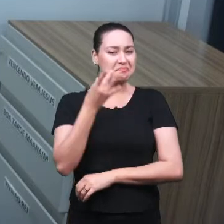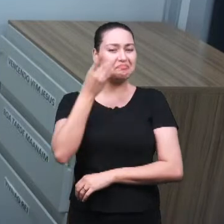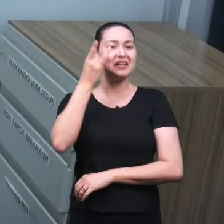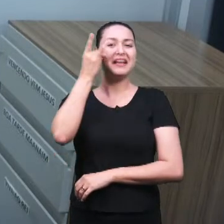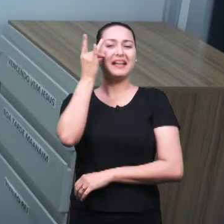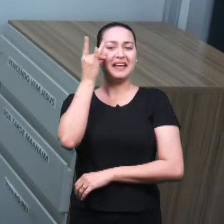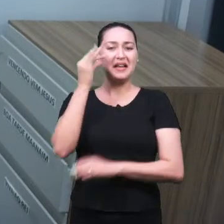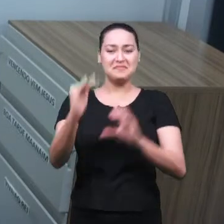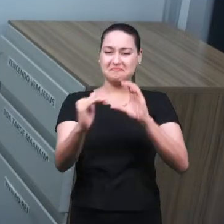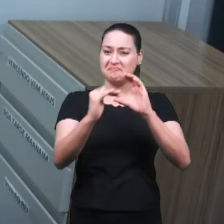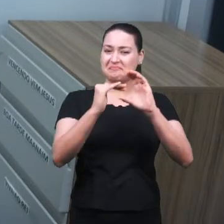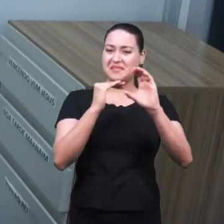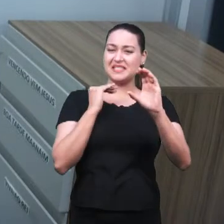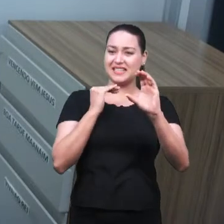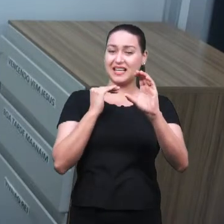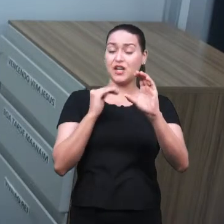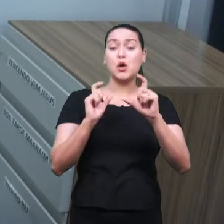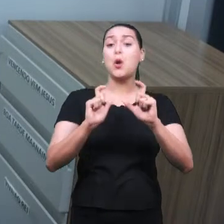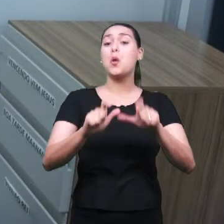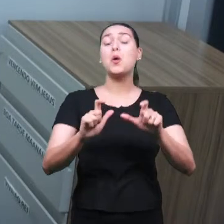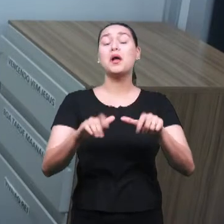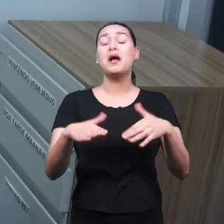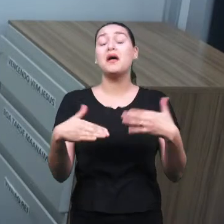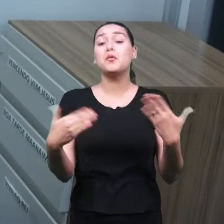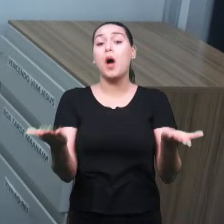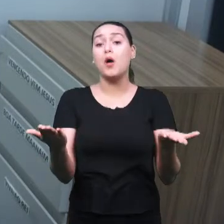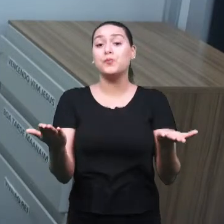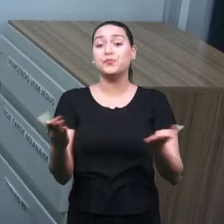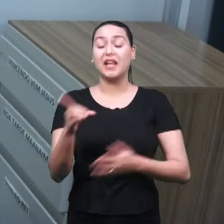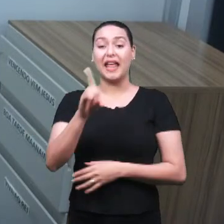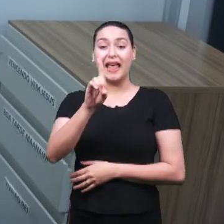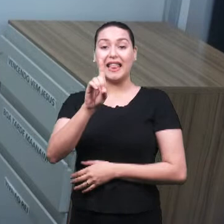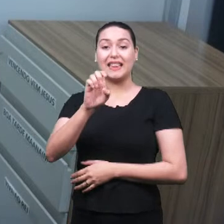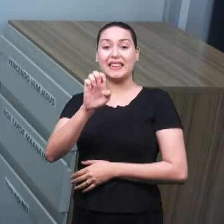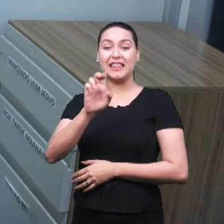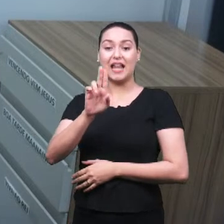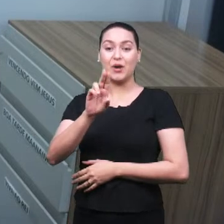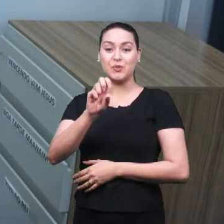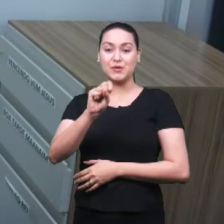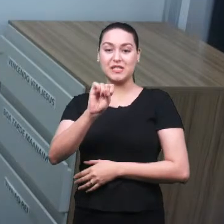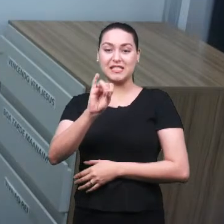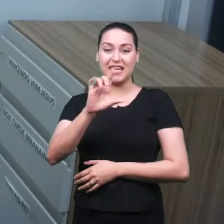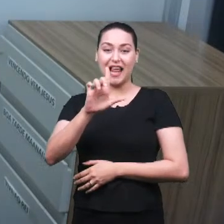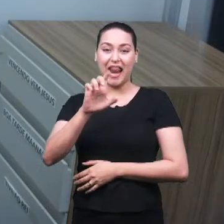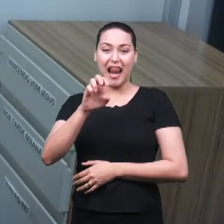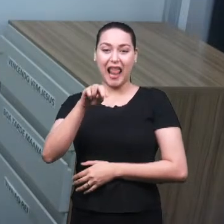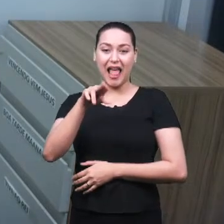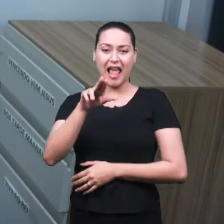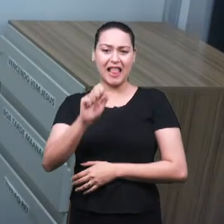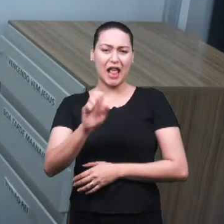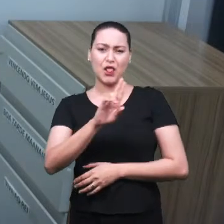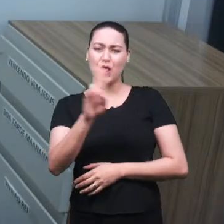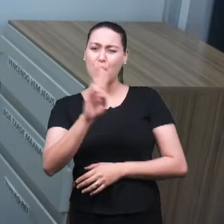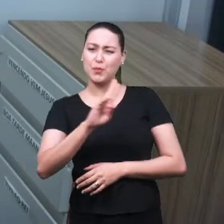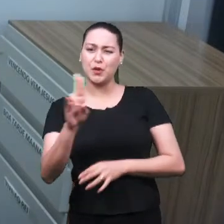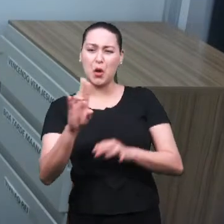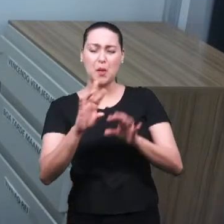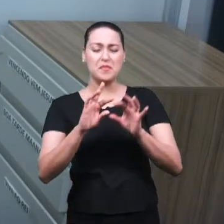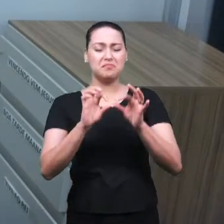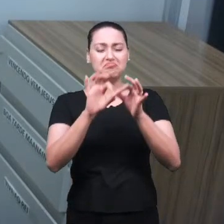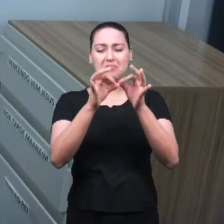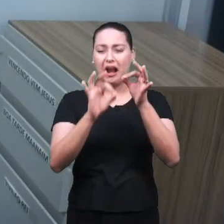onde você é. Ó, aqui a Deusilene, o Pablo, Cauã, Pedro, Lucas, João Vitor, deve ser uma família, estão